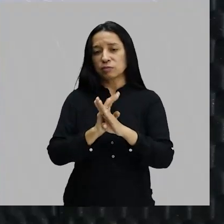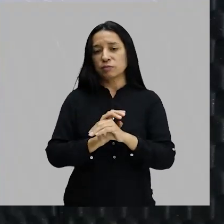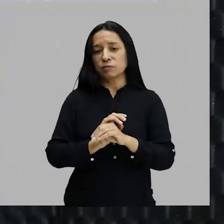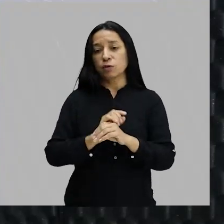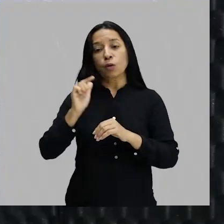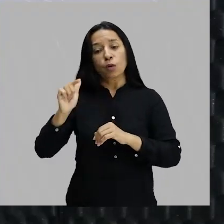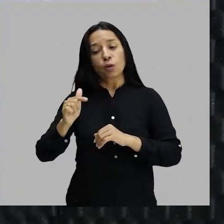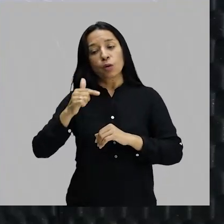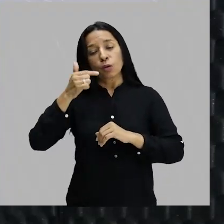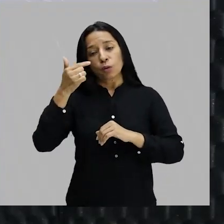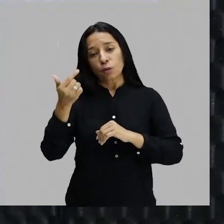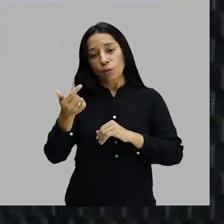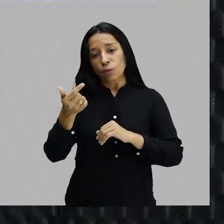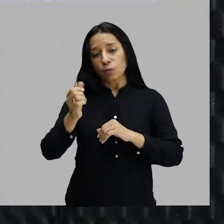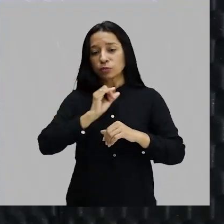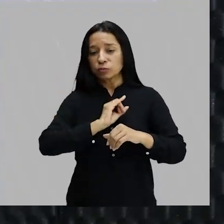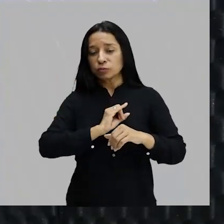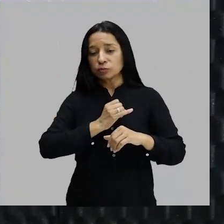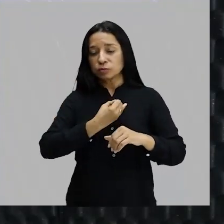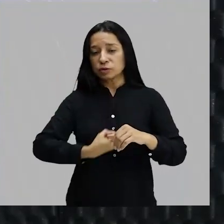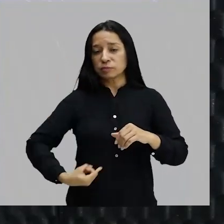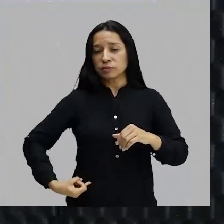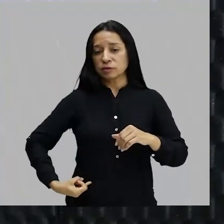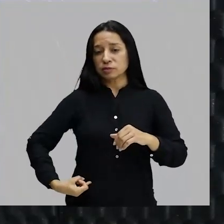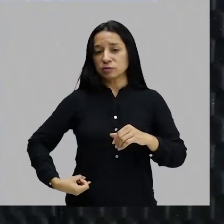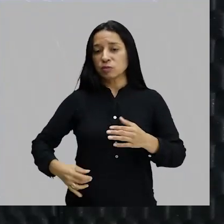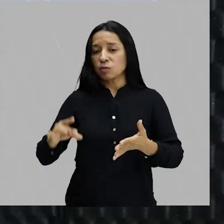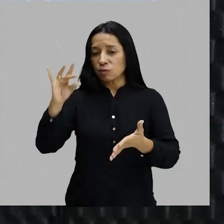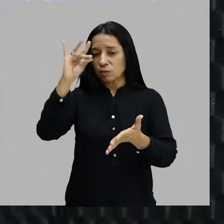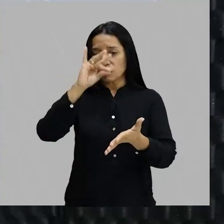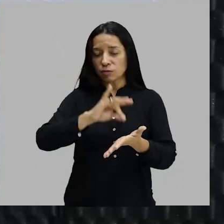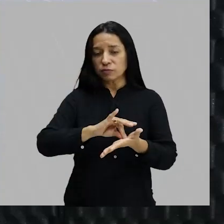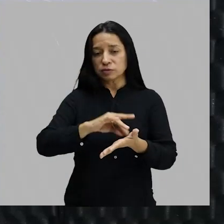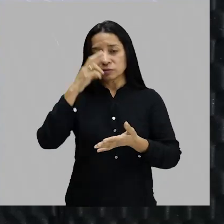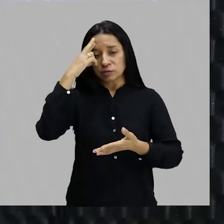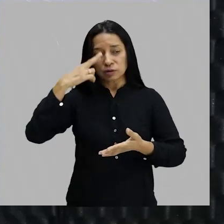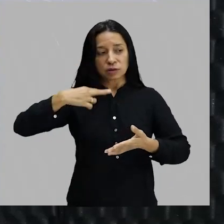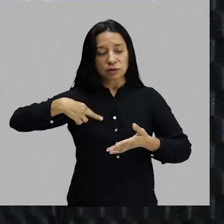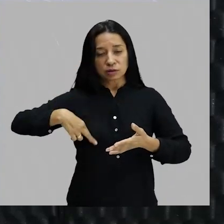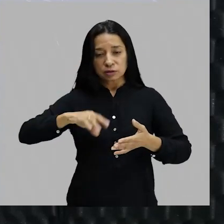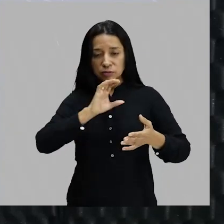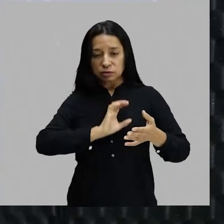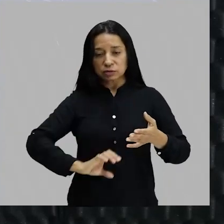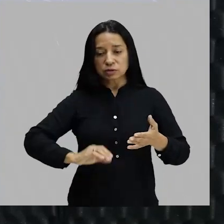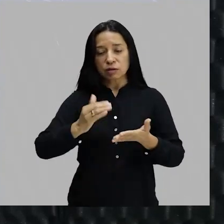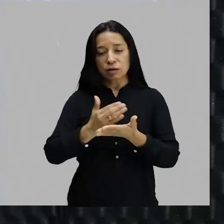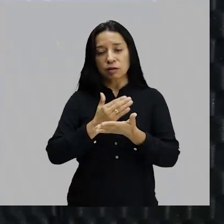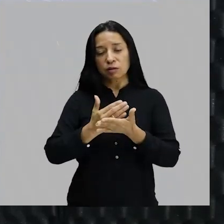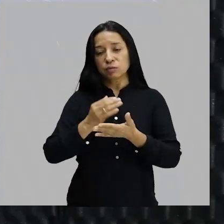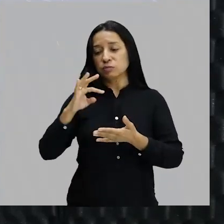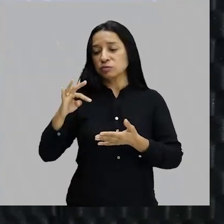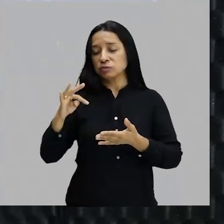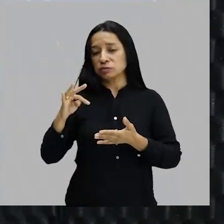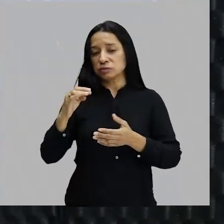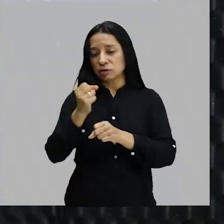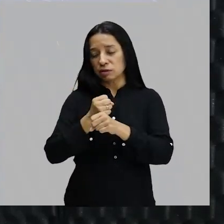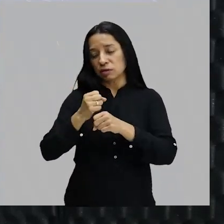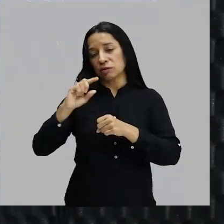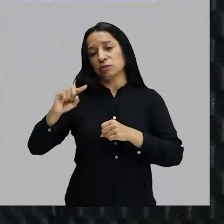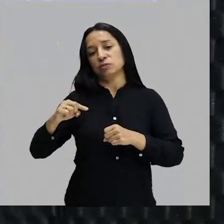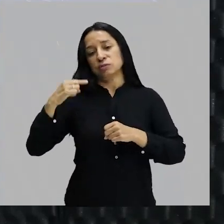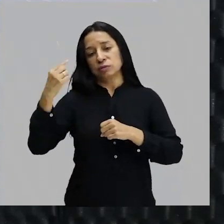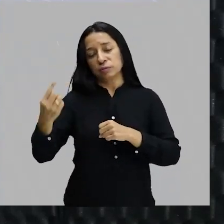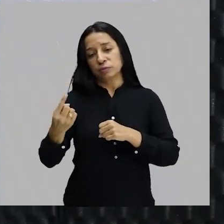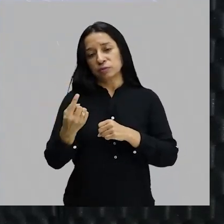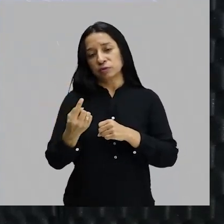um outro imperador chamado Teodósio, ele oficializou a religião cristã alguns anos depois. Então, nesse momento, ninguém mais